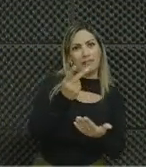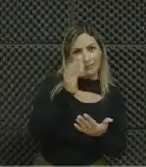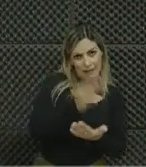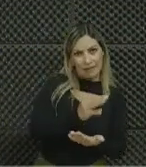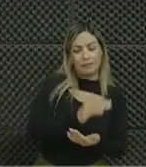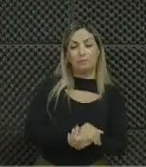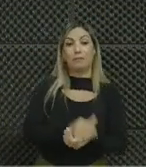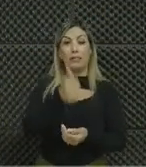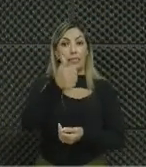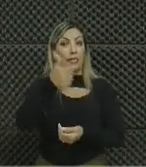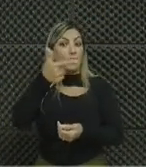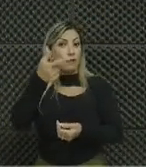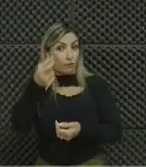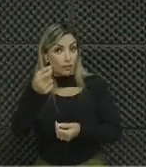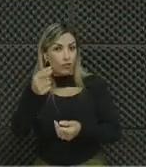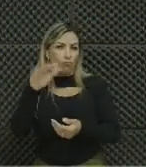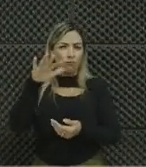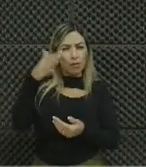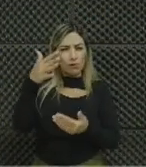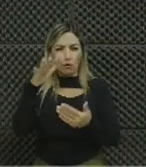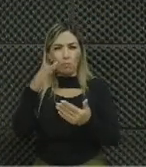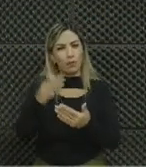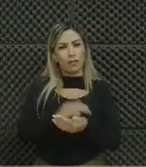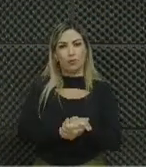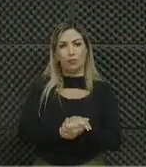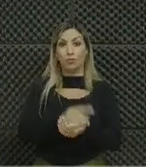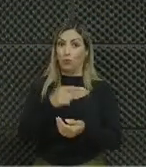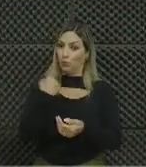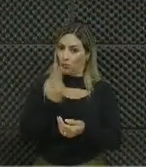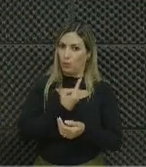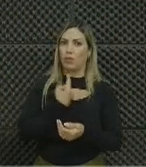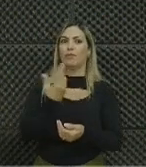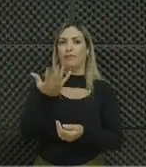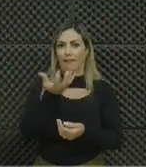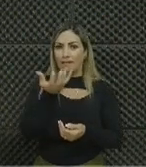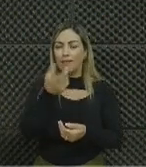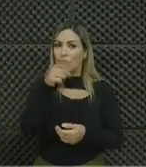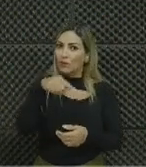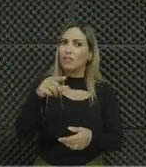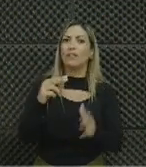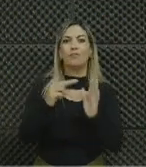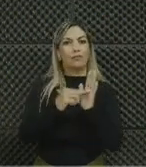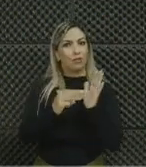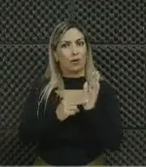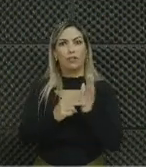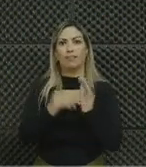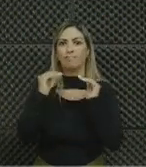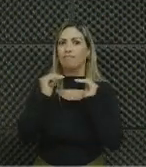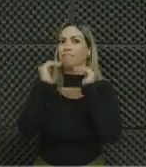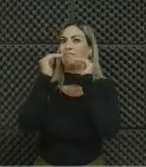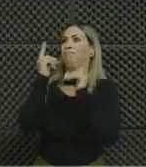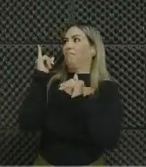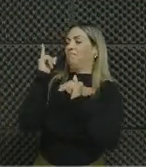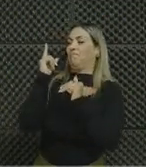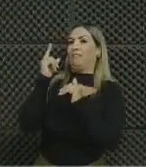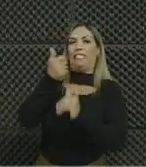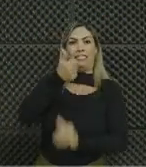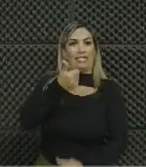O 120 é a nota mediana. Nós queremos que vocês estejam aqui, ó,